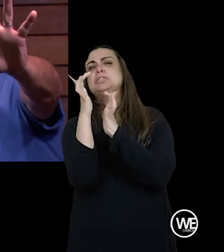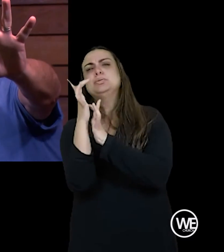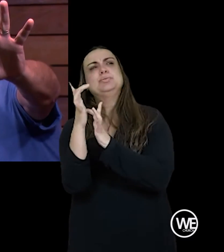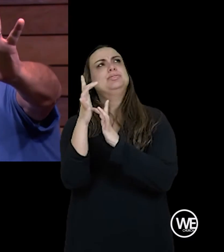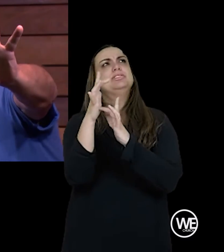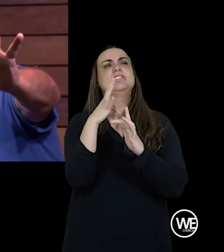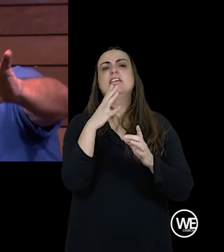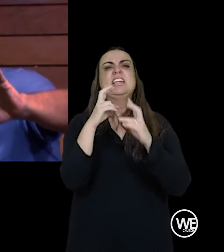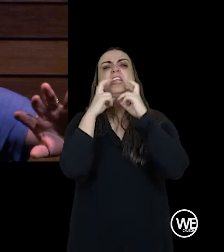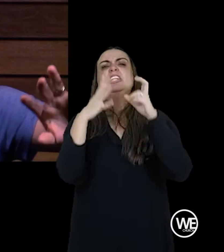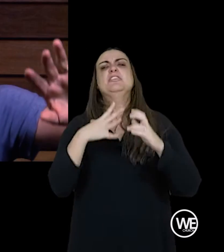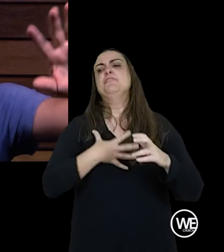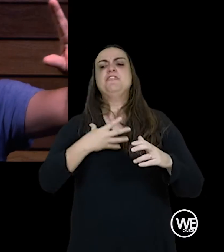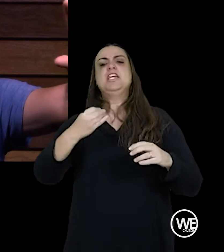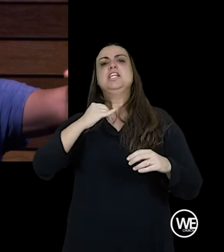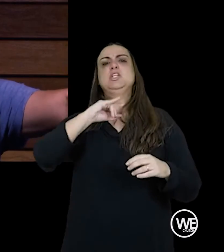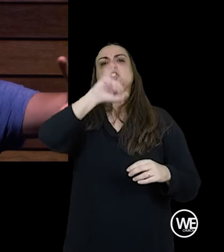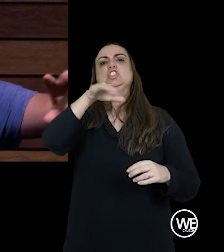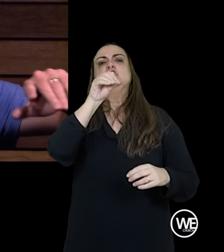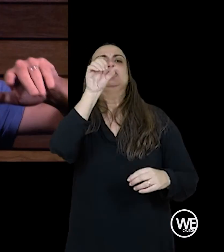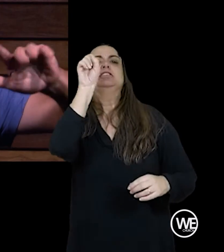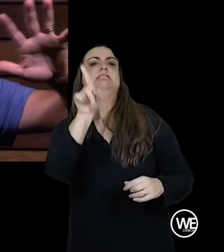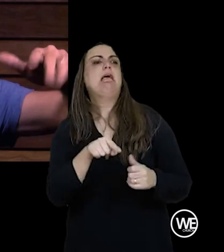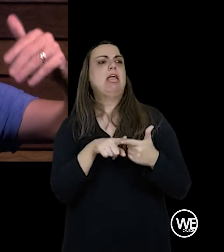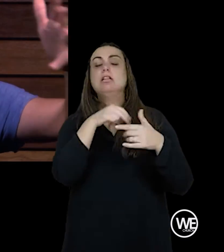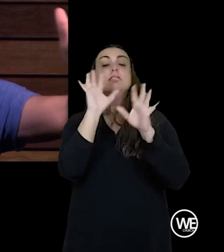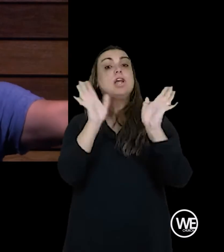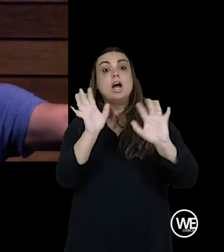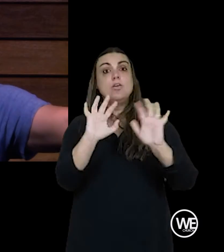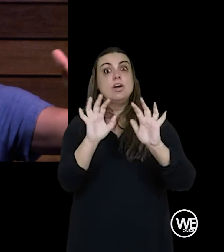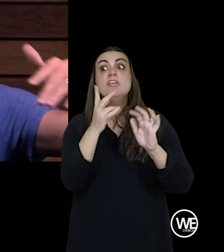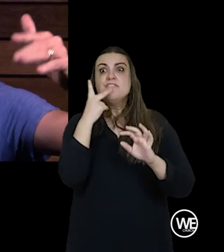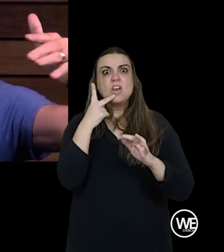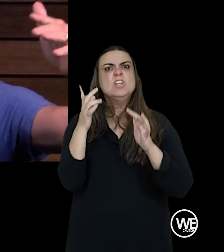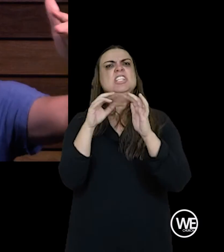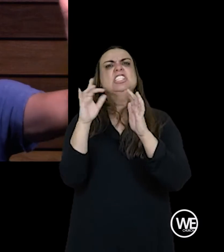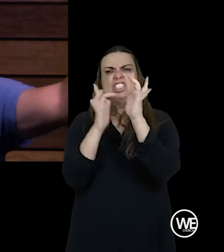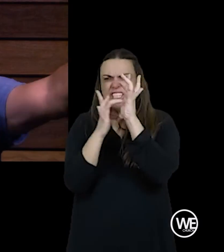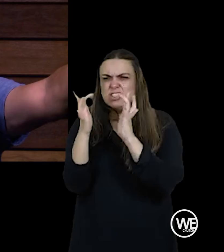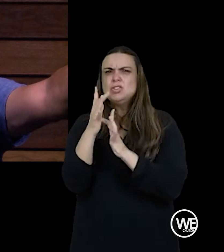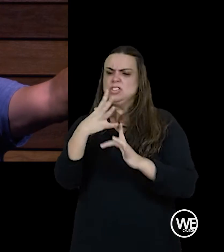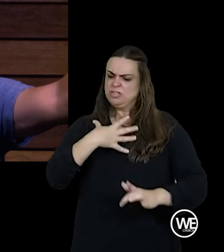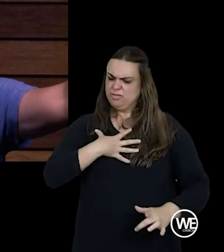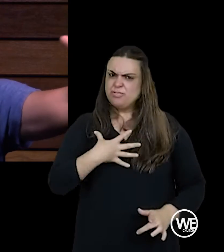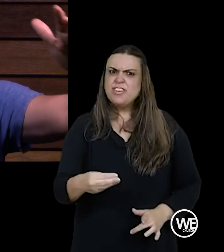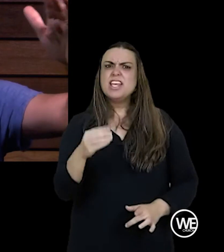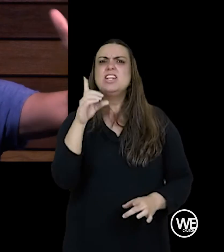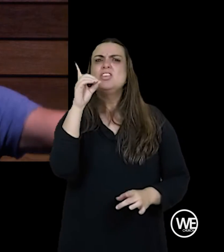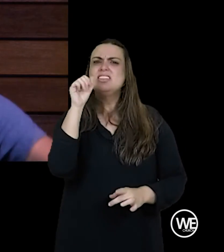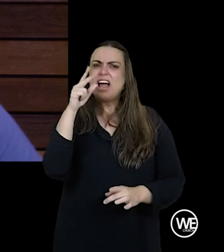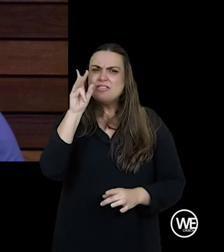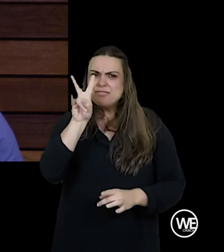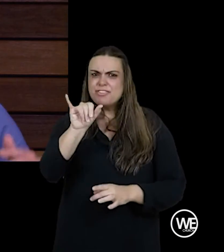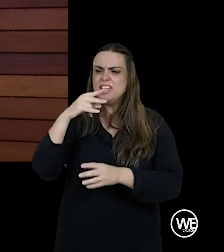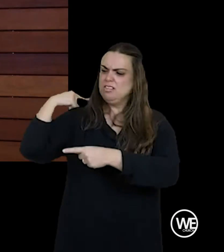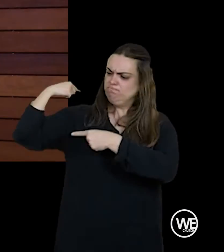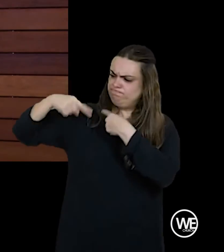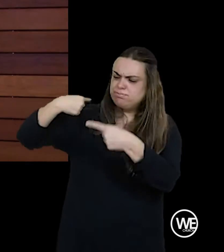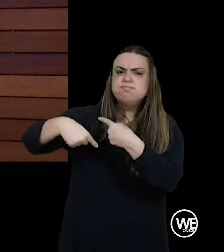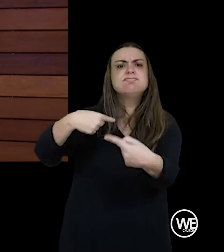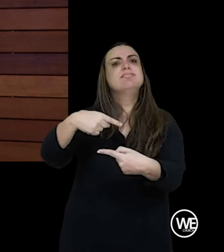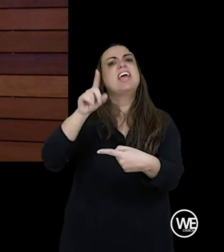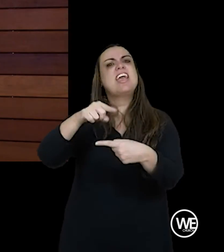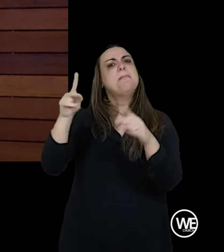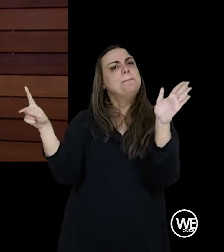de José, filho do Nazareno. Ele falou: Jesus, filho de Davi. Ele já estava reconhecendo Jesus como Deus, né?